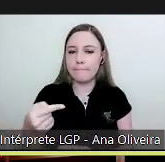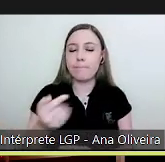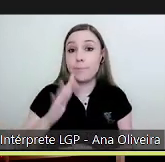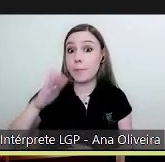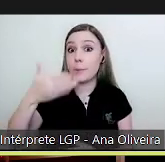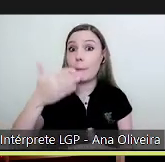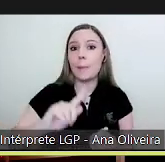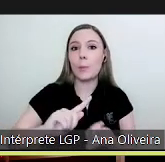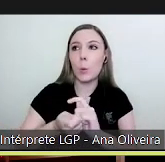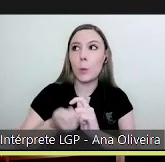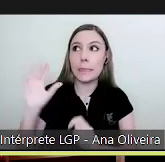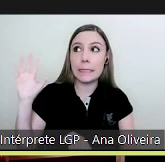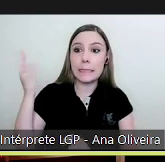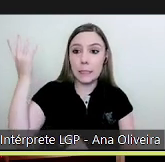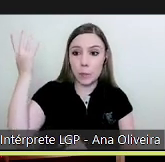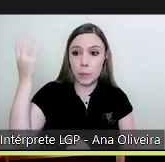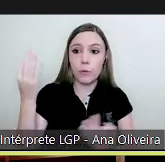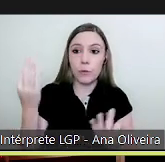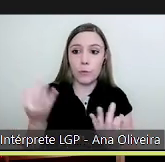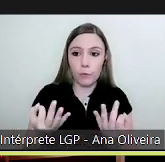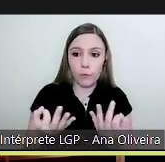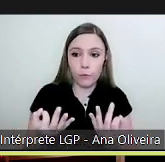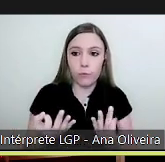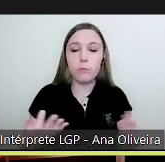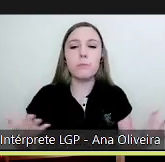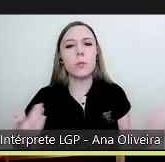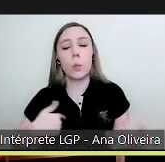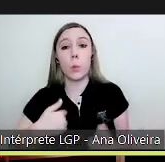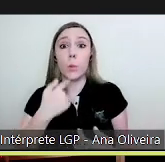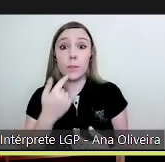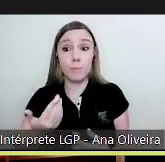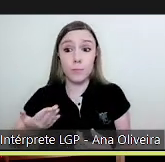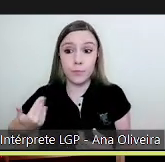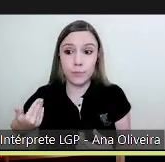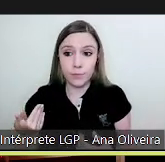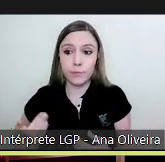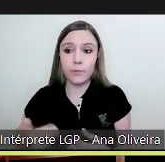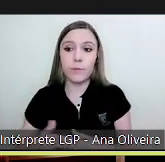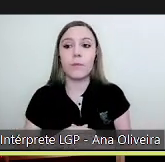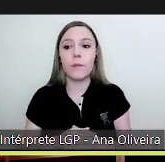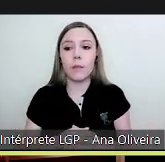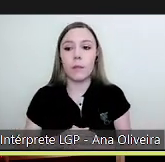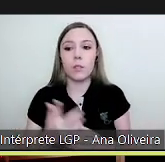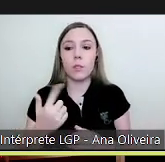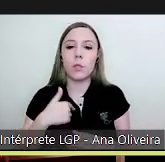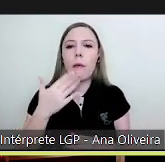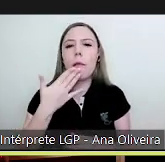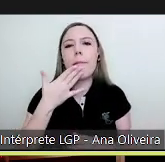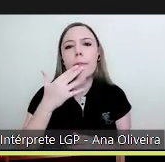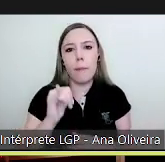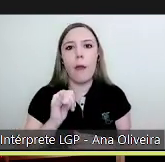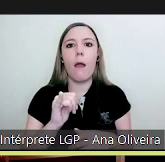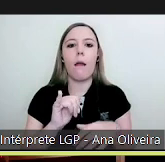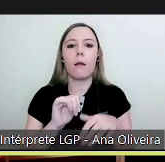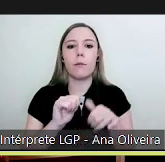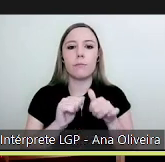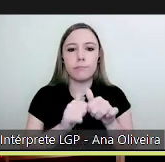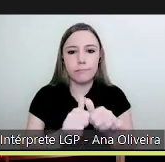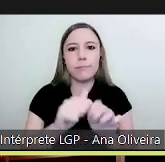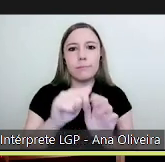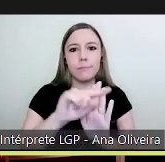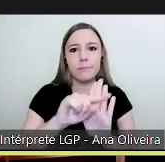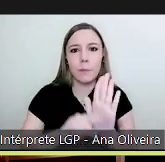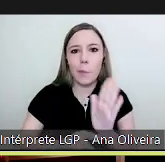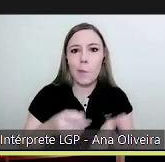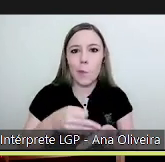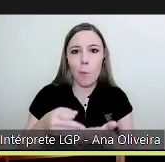mudança climática. Pois bem, estava eu a dizer que eu vou procurar sobretudo seguir aqui até o roteiro do próprio